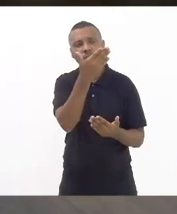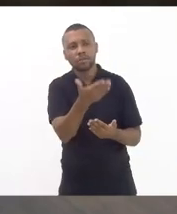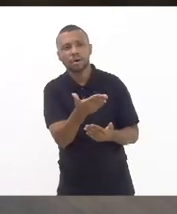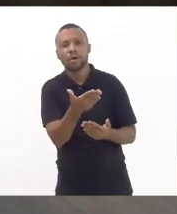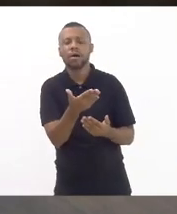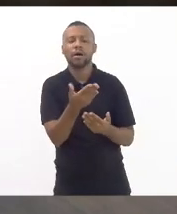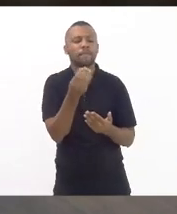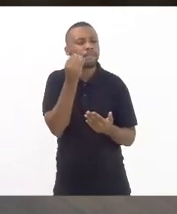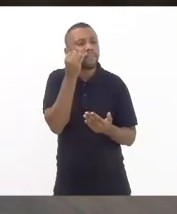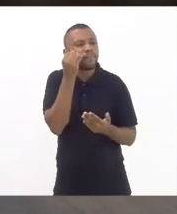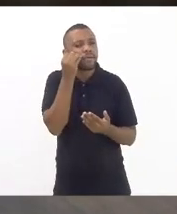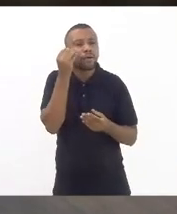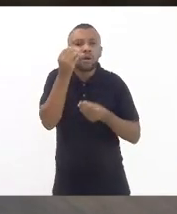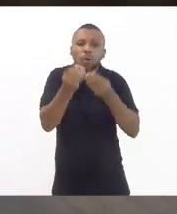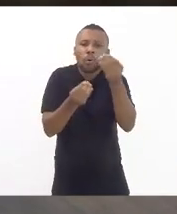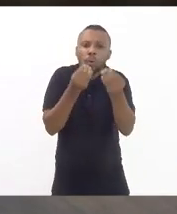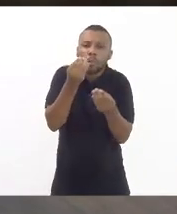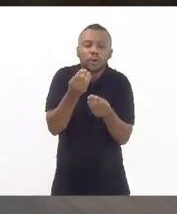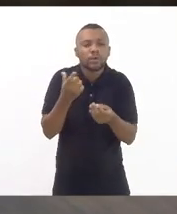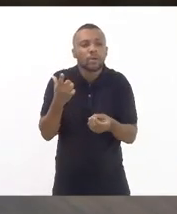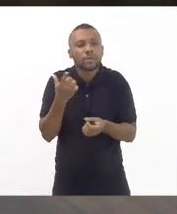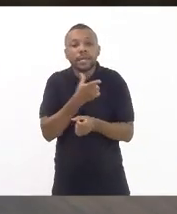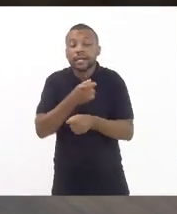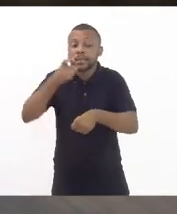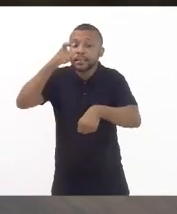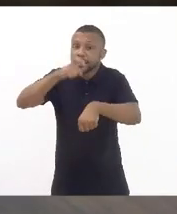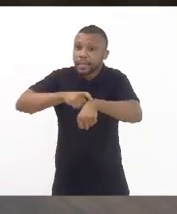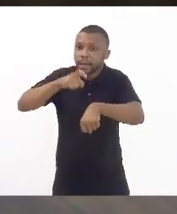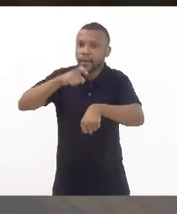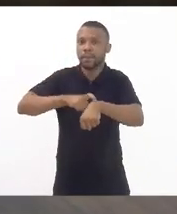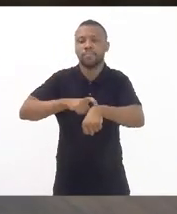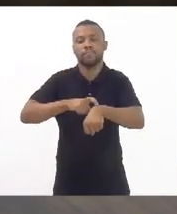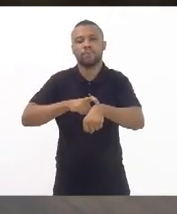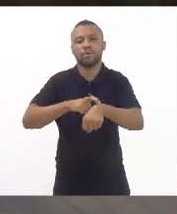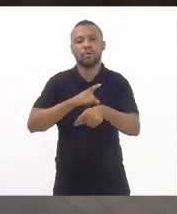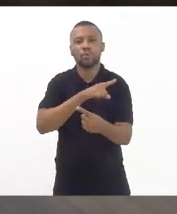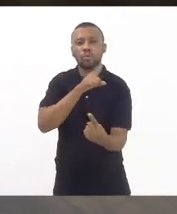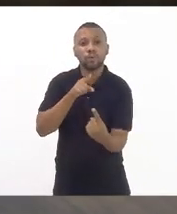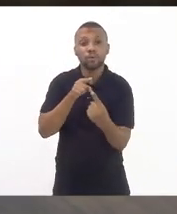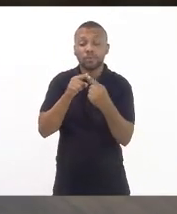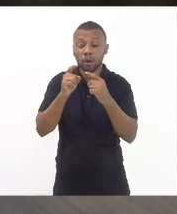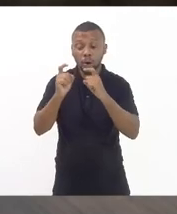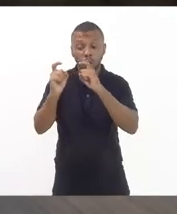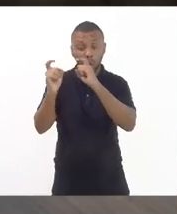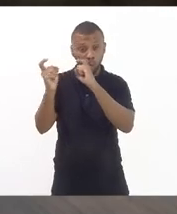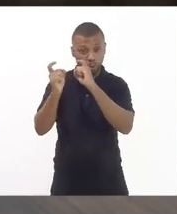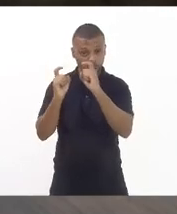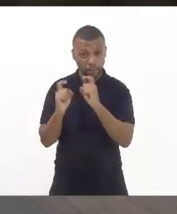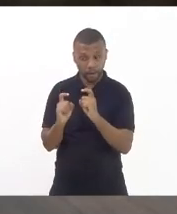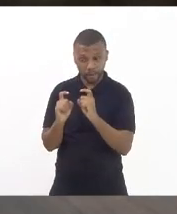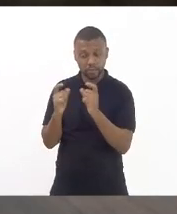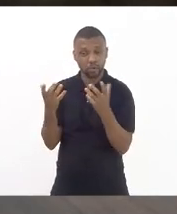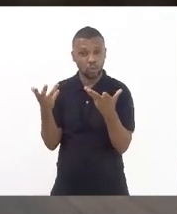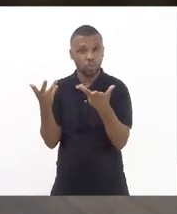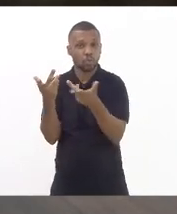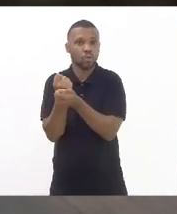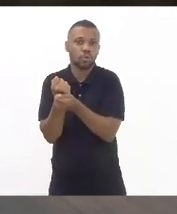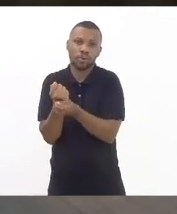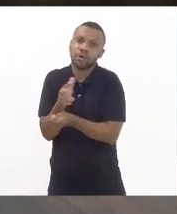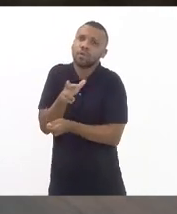consegue tempo para que os debates sejam qualificados e não